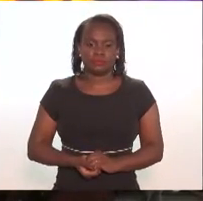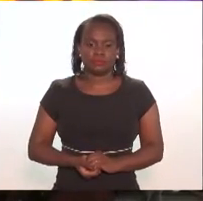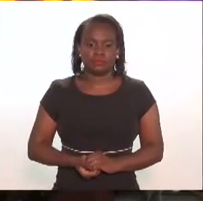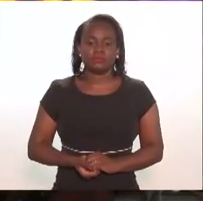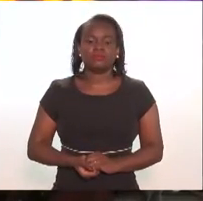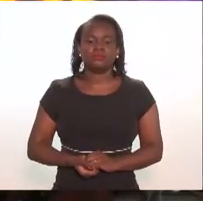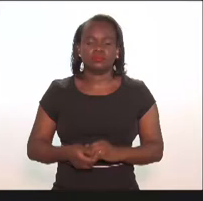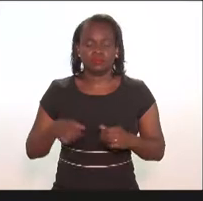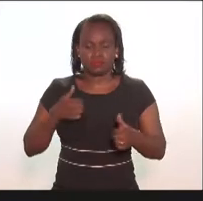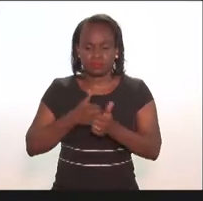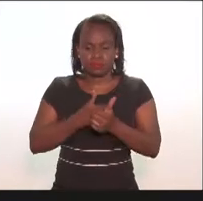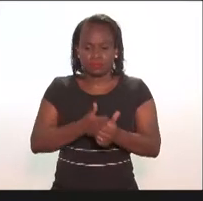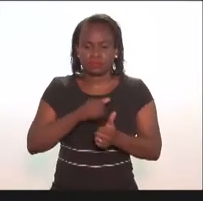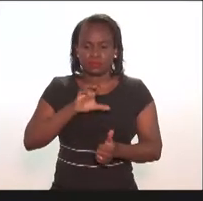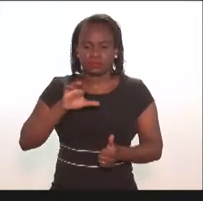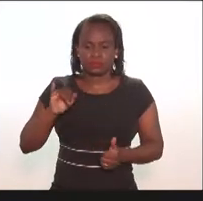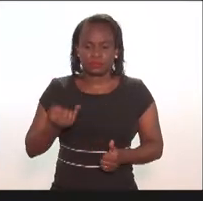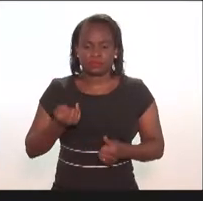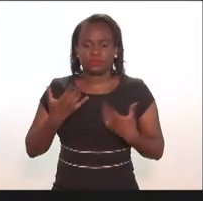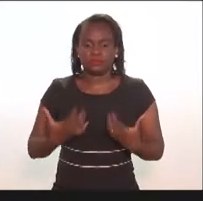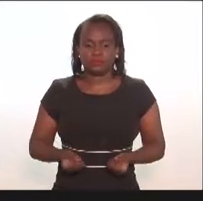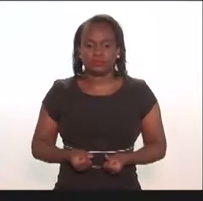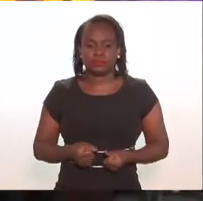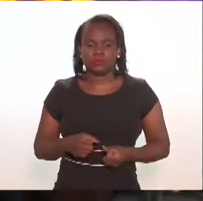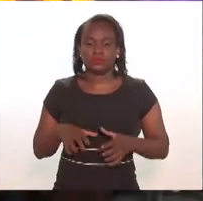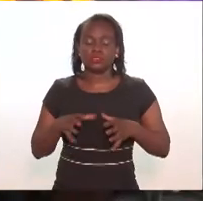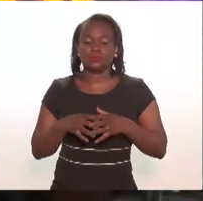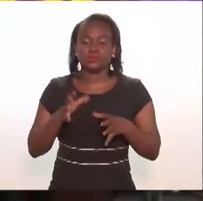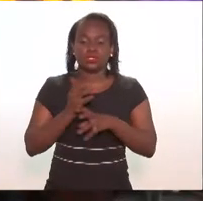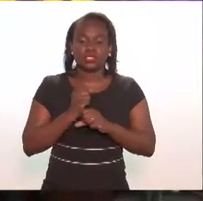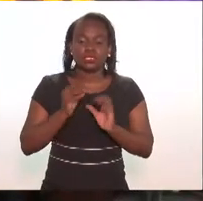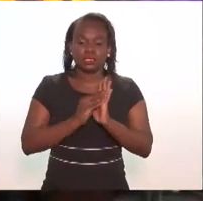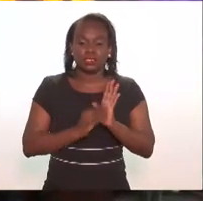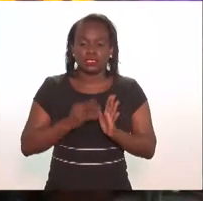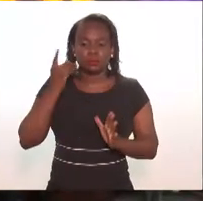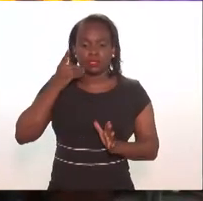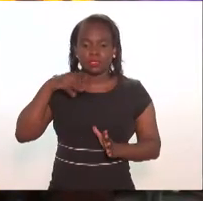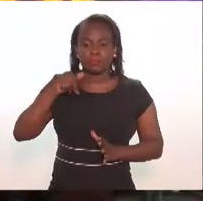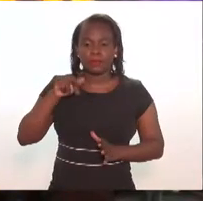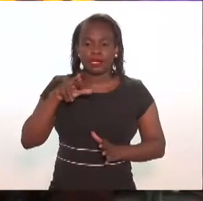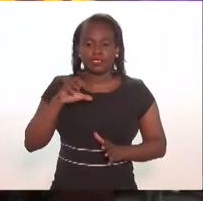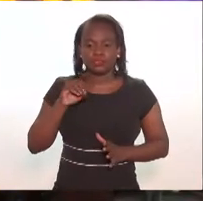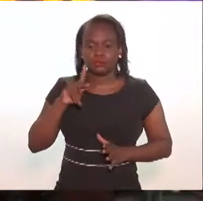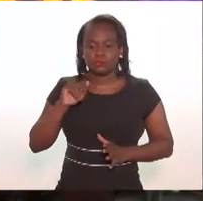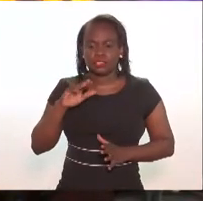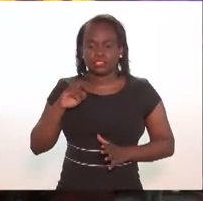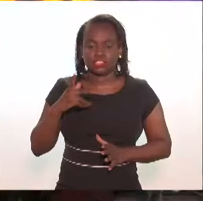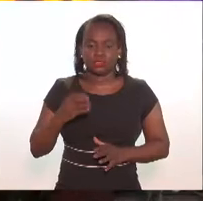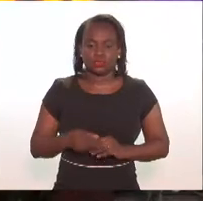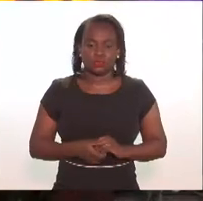Com a CCJ, favorável. Pela Comissão de Orçamento, deputado Márcio Pacheco.